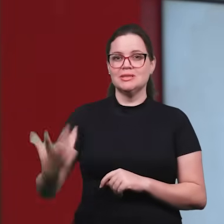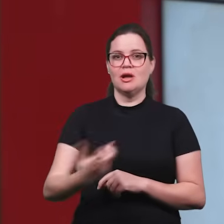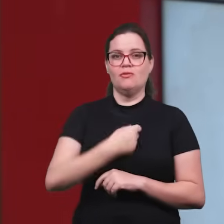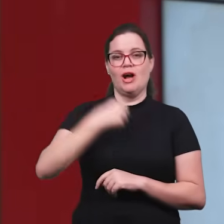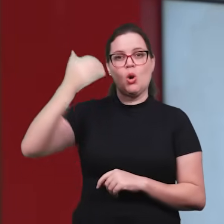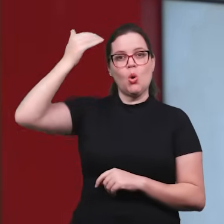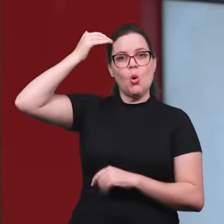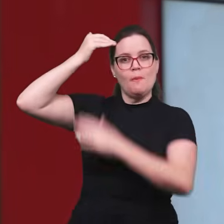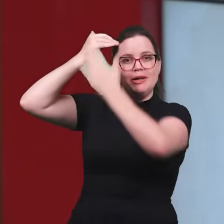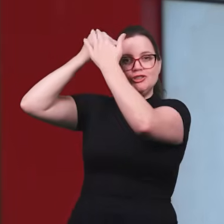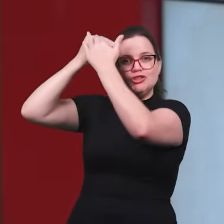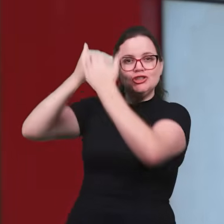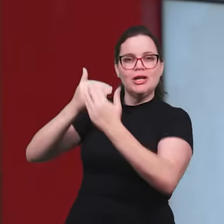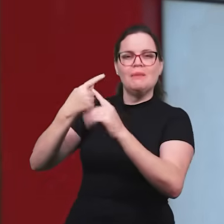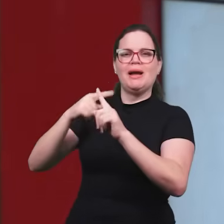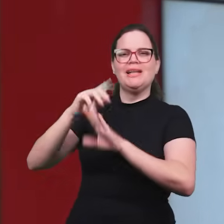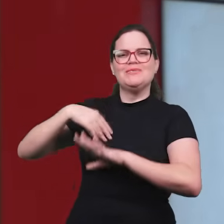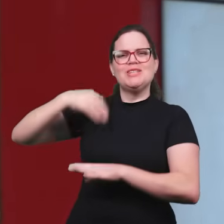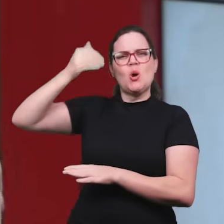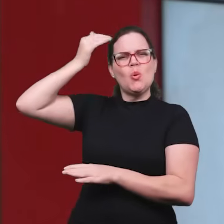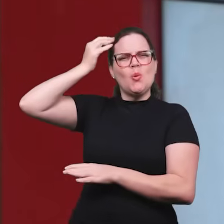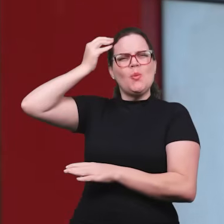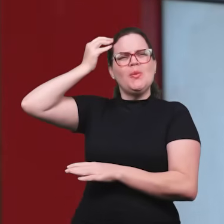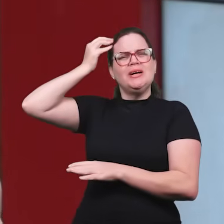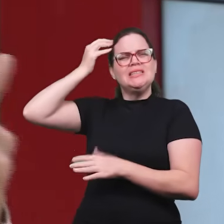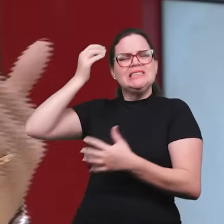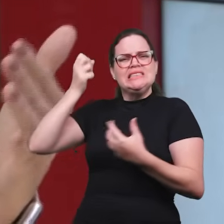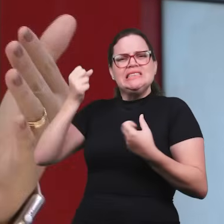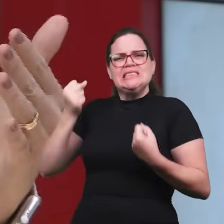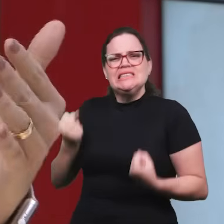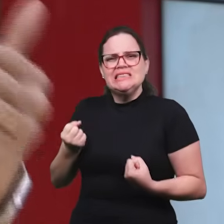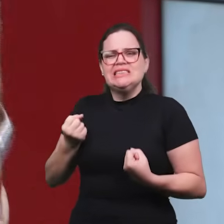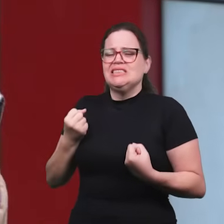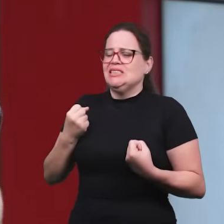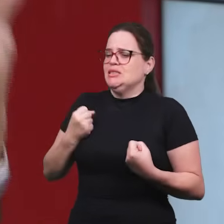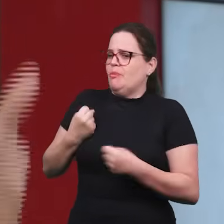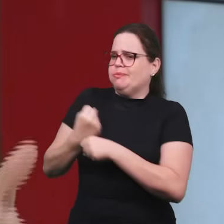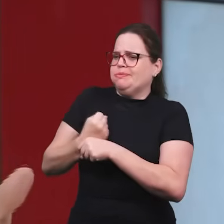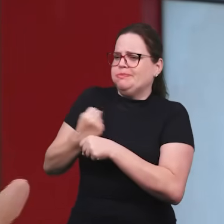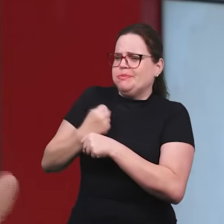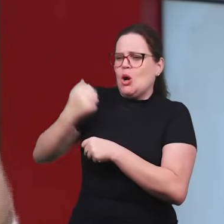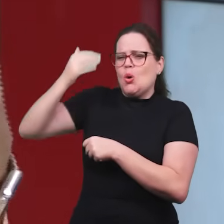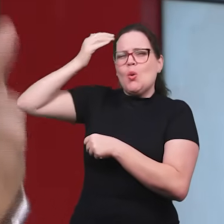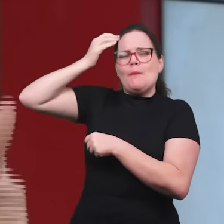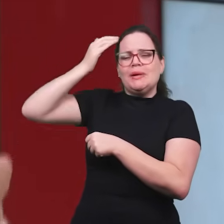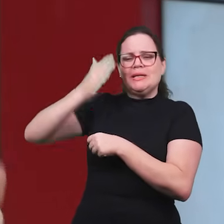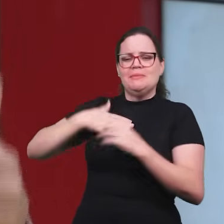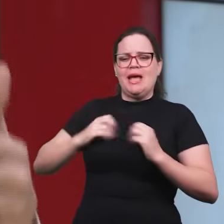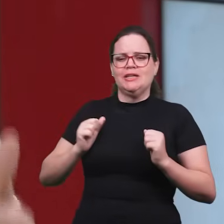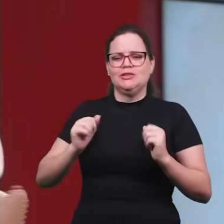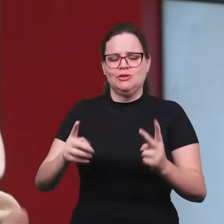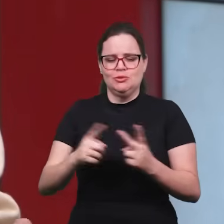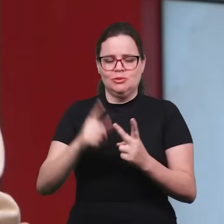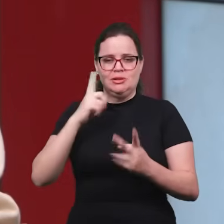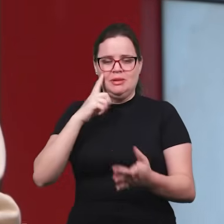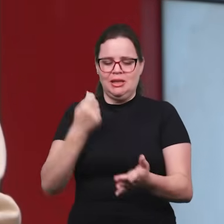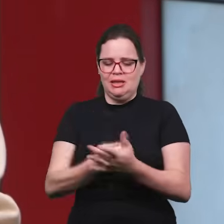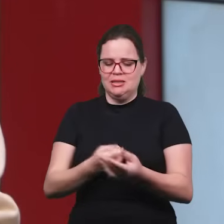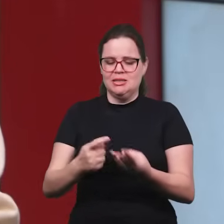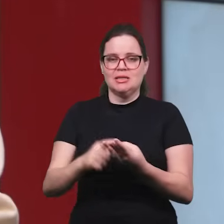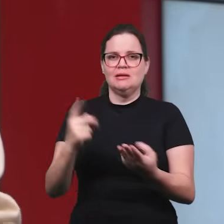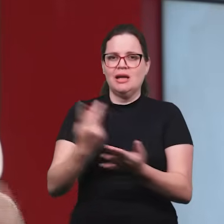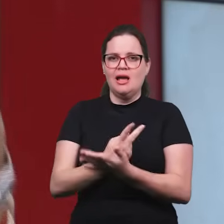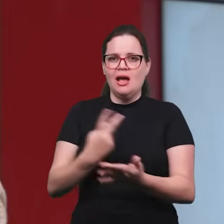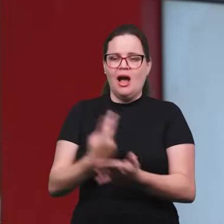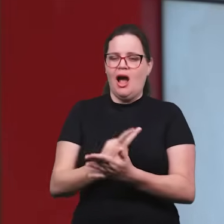que muitas vezes nós carregamos. Às vezes nós vemos pessoas que carregam culpa por anos. Culpas de atitudes, de decisões, de escolhas que fizeram durante